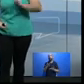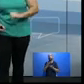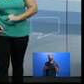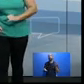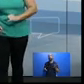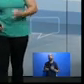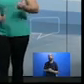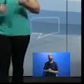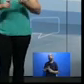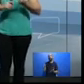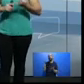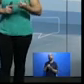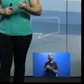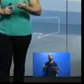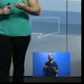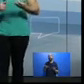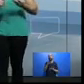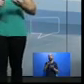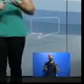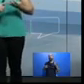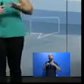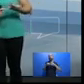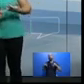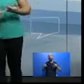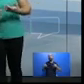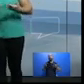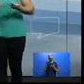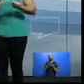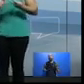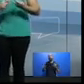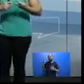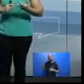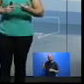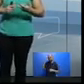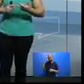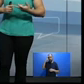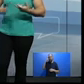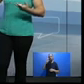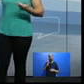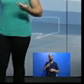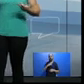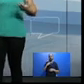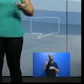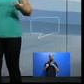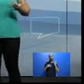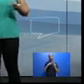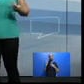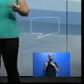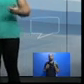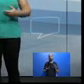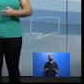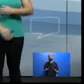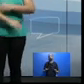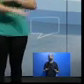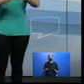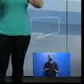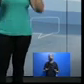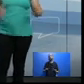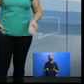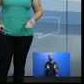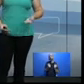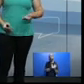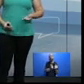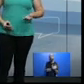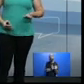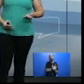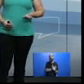até hoje perdeu terra, perdeu cultura, foi exterminado. Nós perdemos etnias